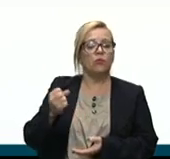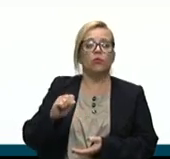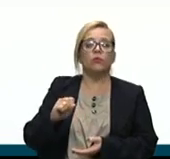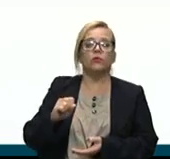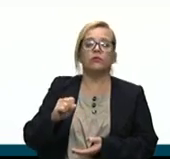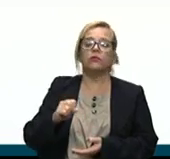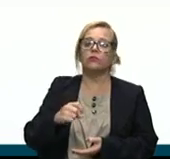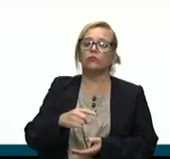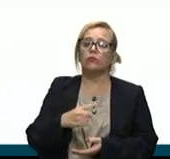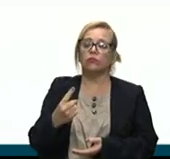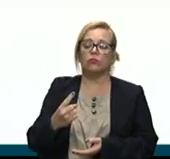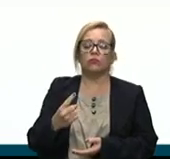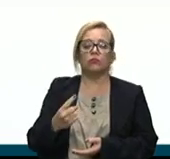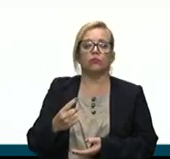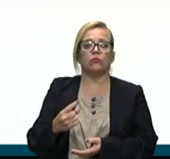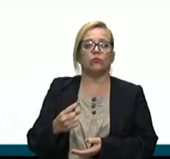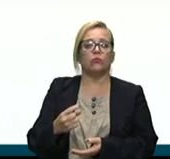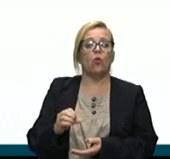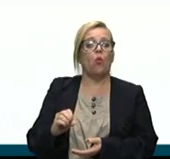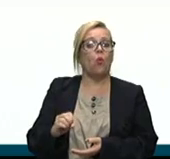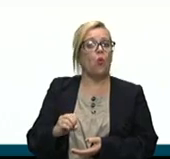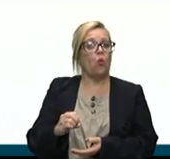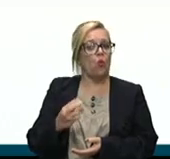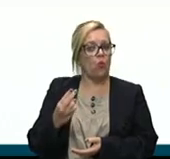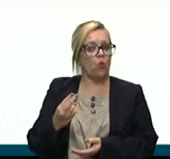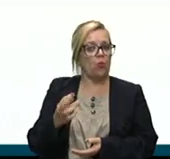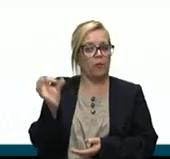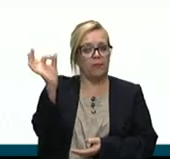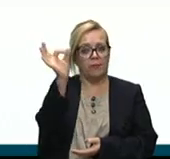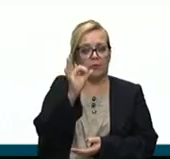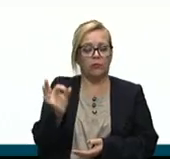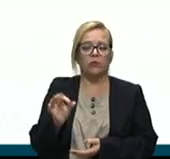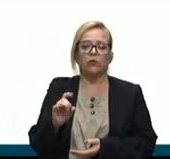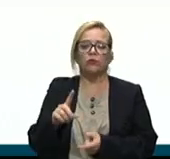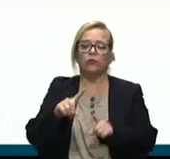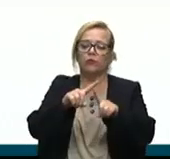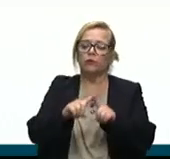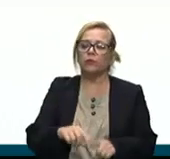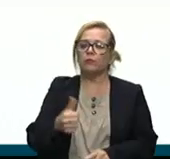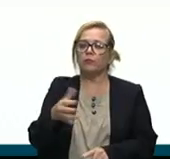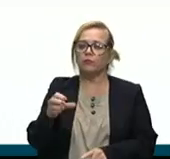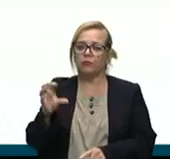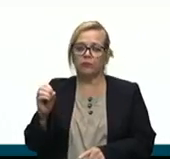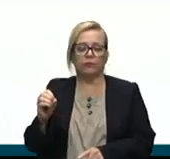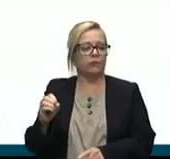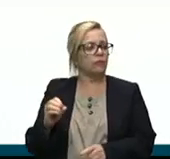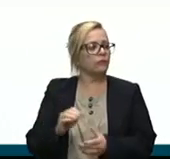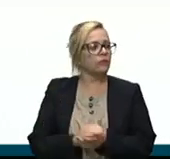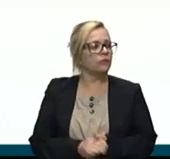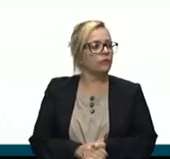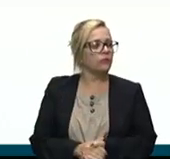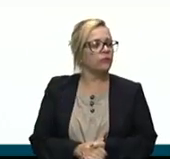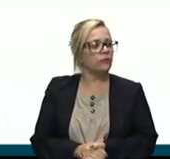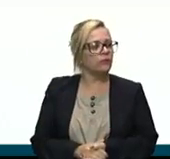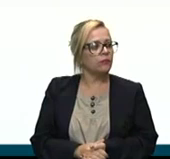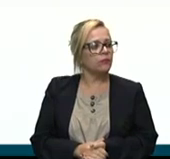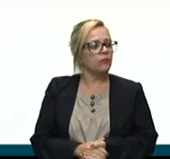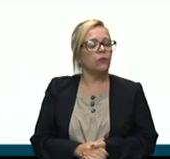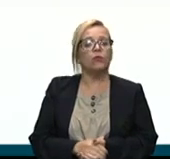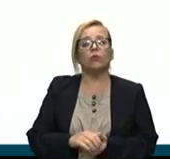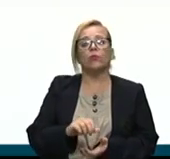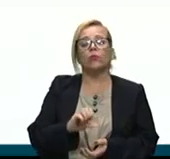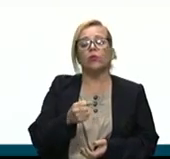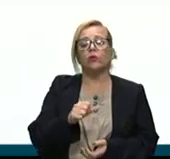0,81. Ou em porcentagem, aí é só multiplicar por 100%, ou em porcentagem,